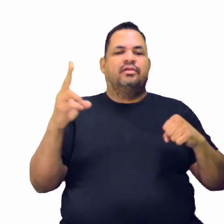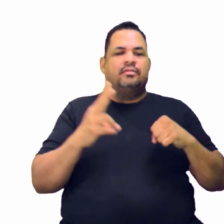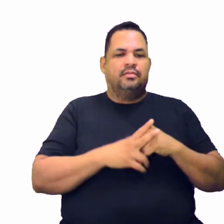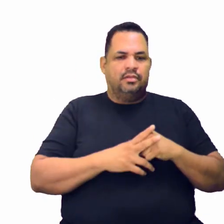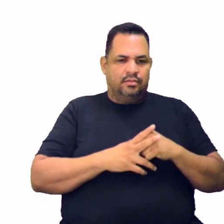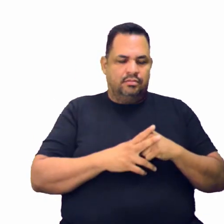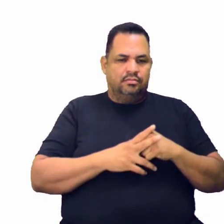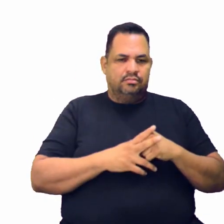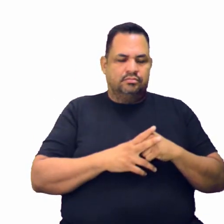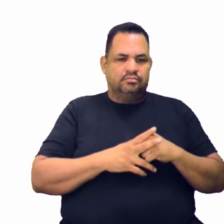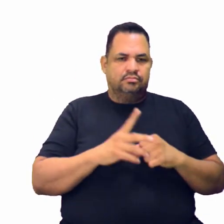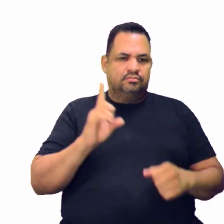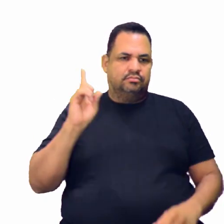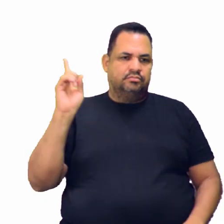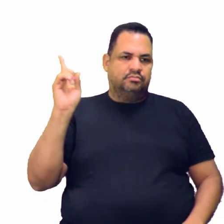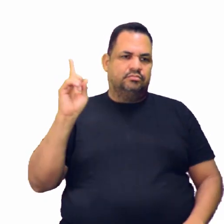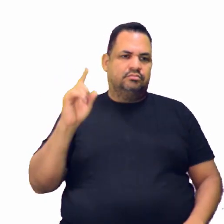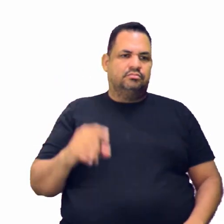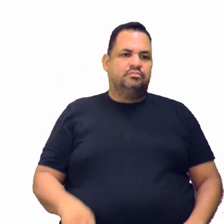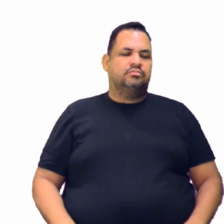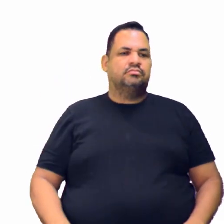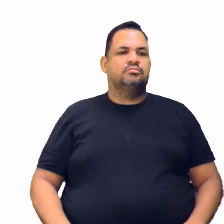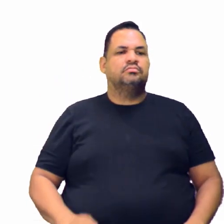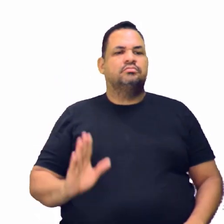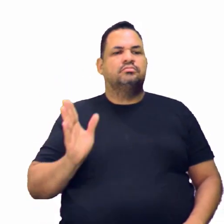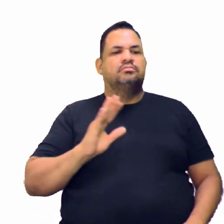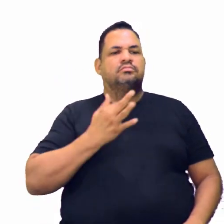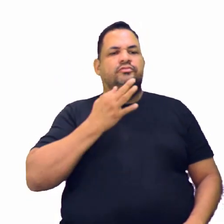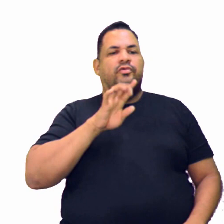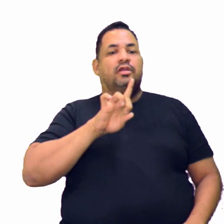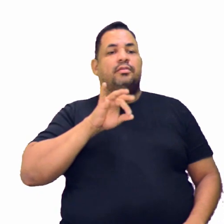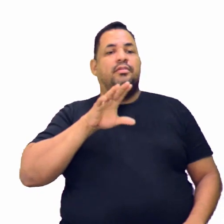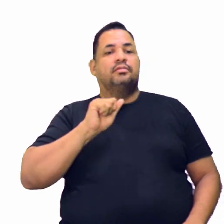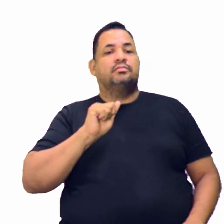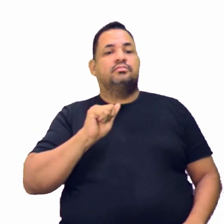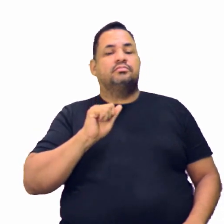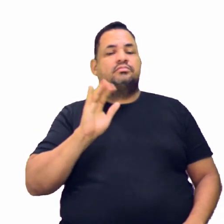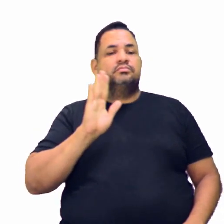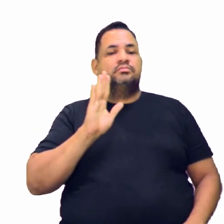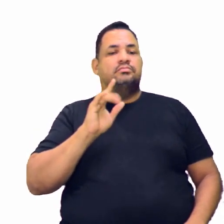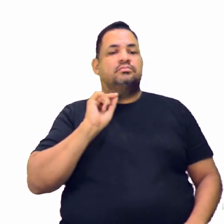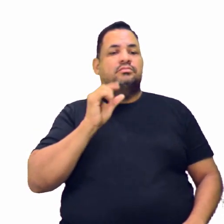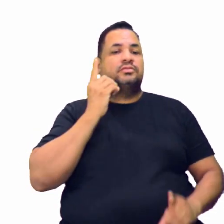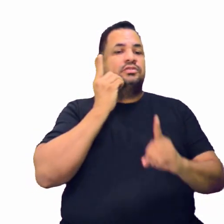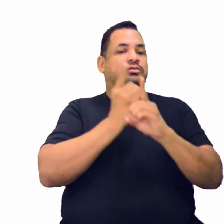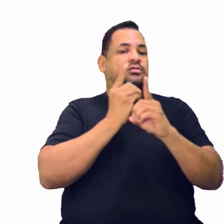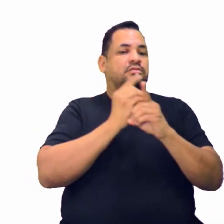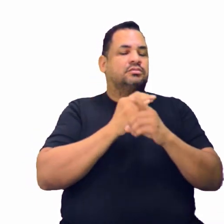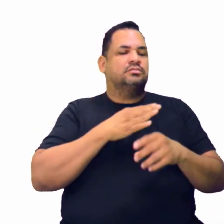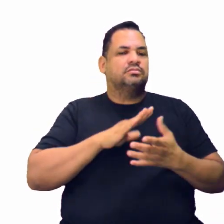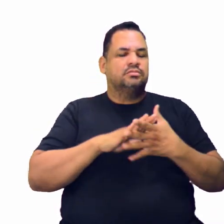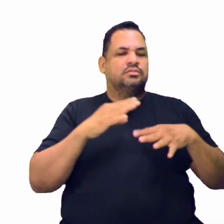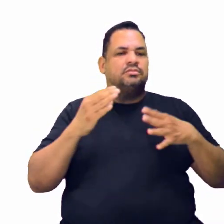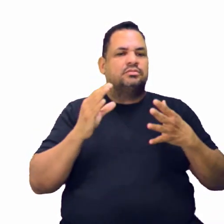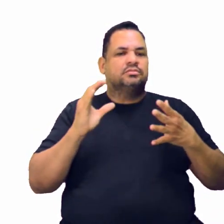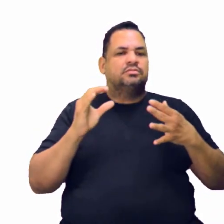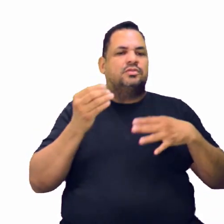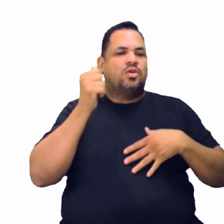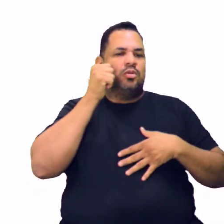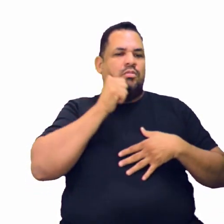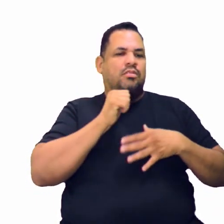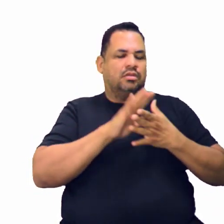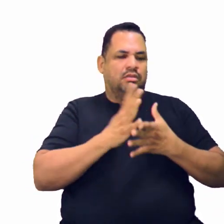Vejam bem aqui, lendo a tirinha. Tchau, Felipe! Que você encontre uma mulher disposta a casar